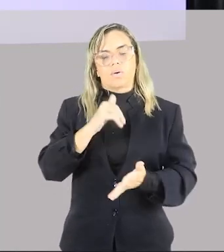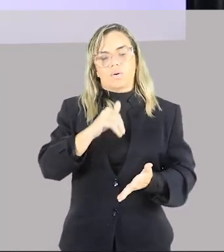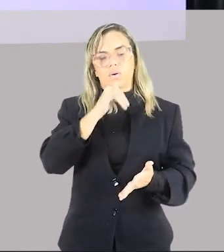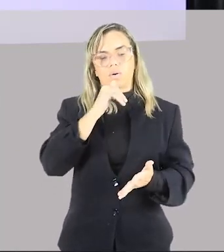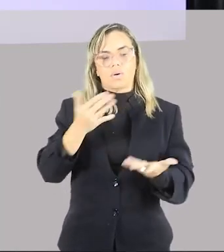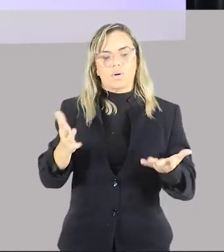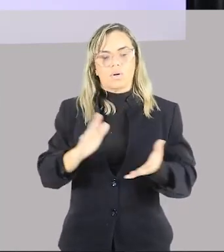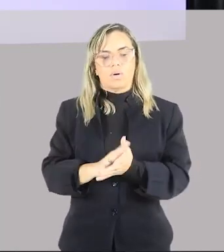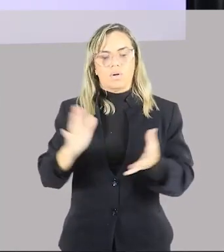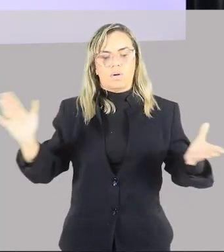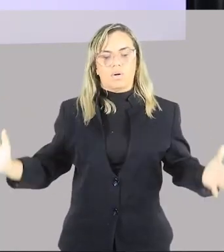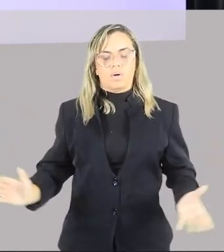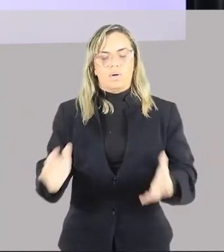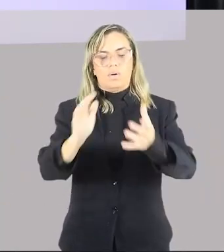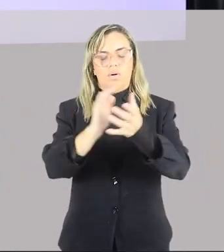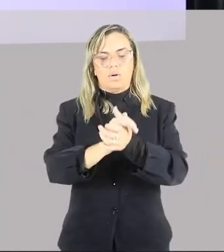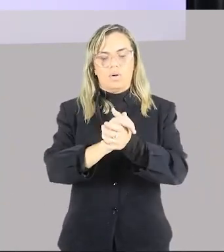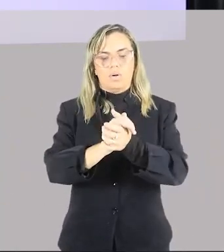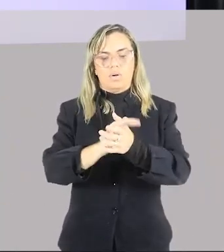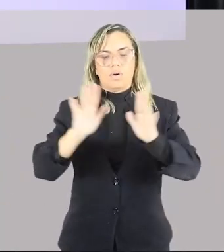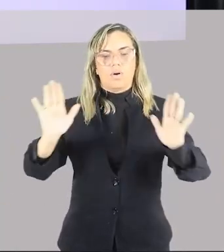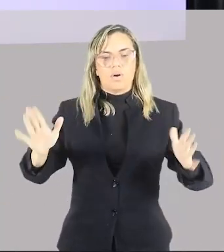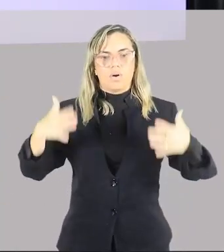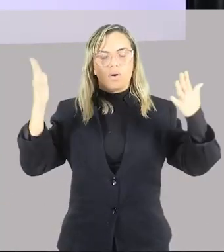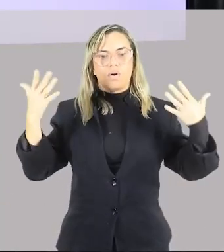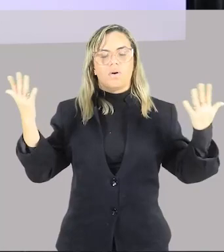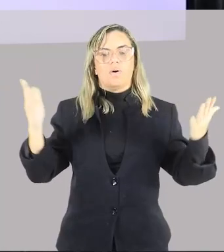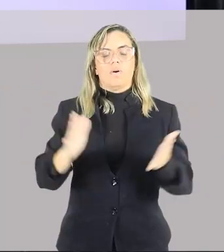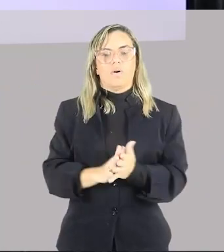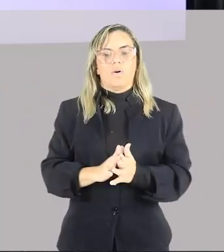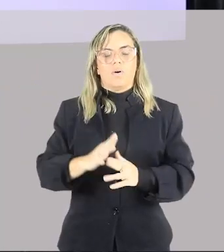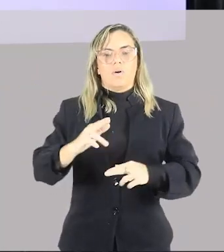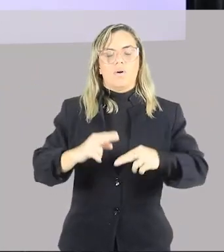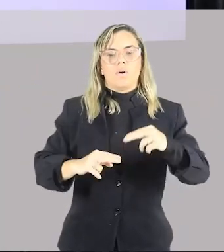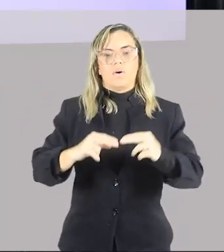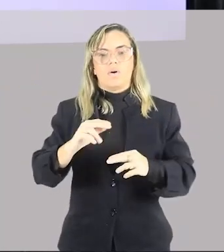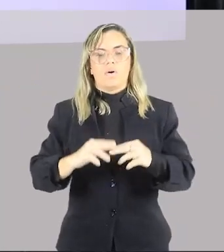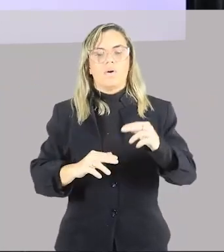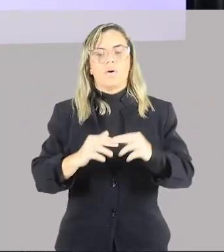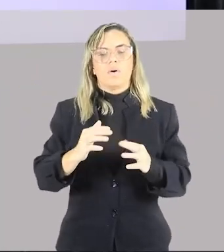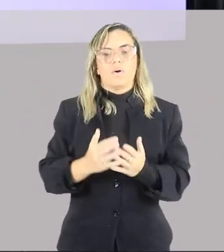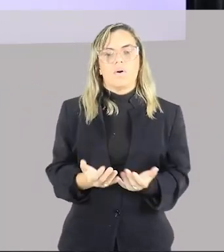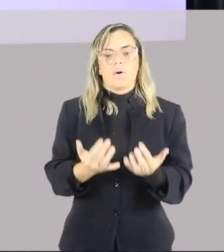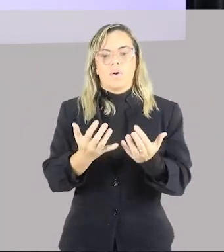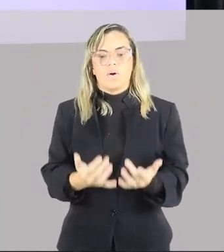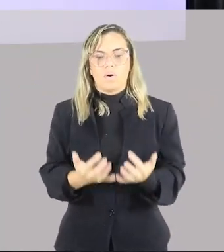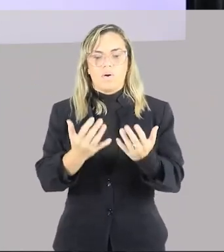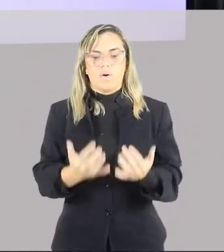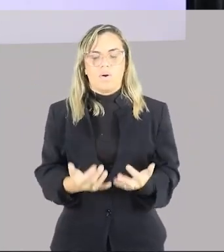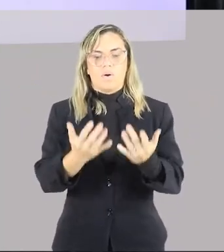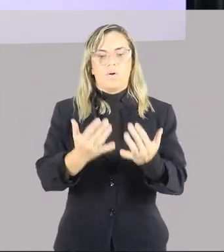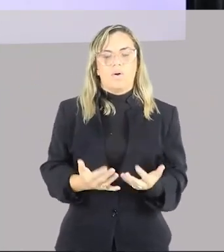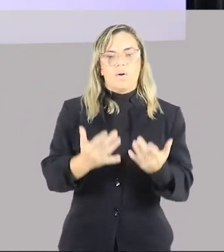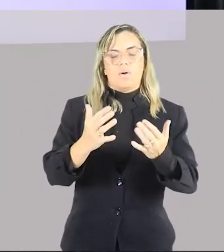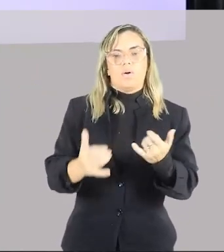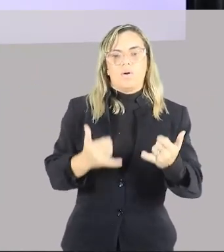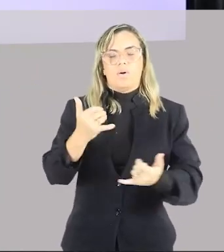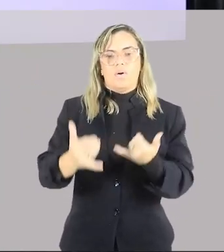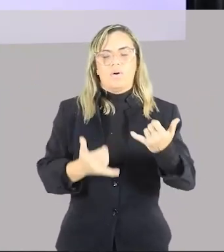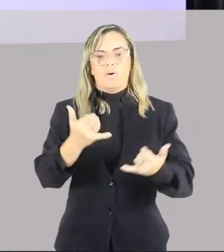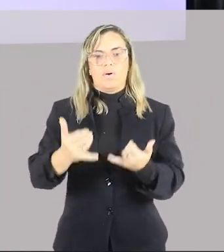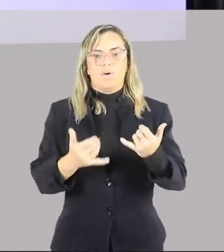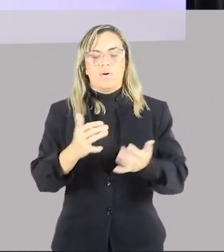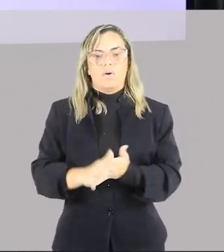alguma. Por exemplo, um casamento de festa junina. Você está na festa junina, está brincando na brincadeira da festa junina, tem um